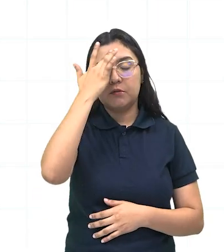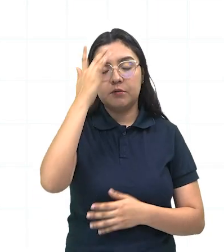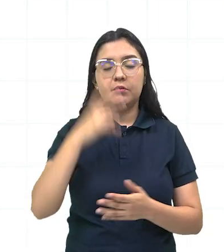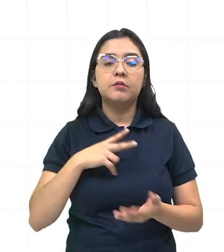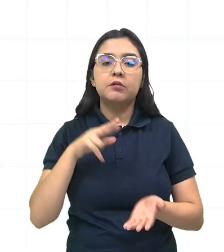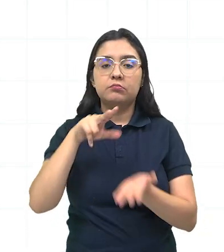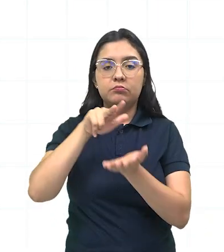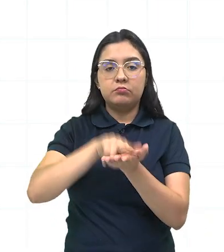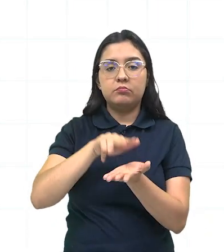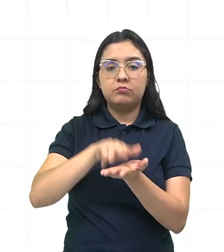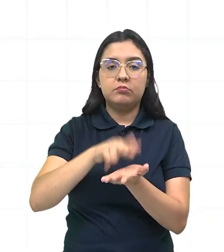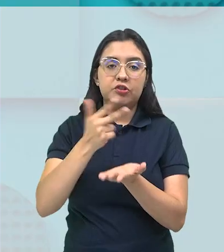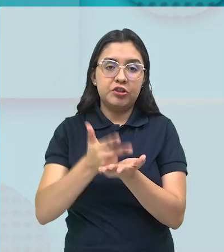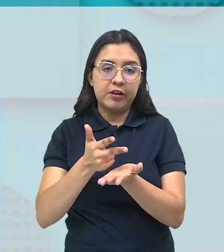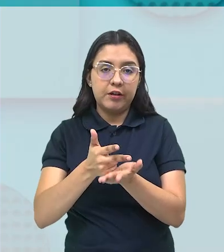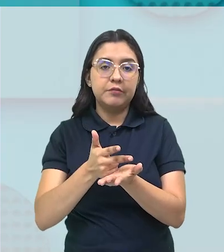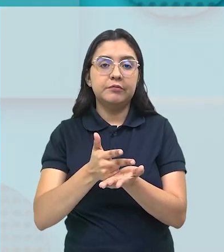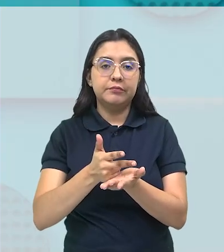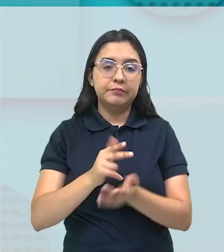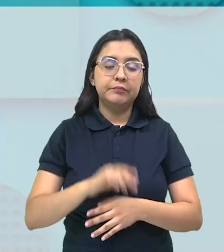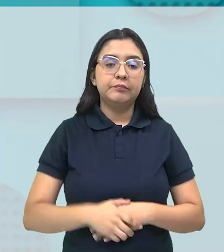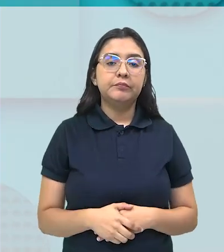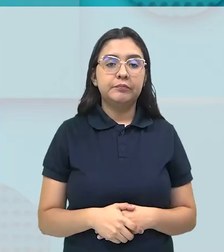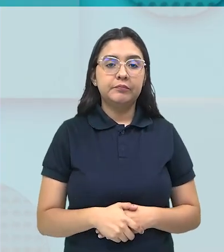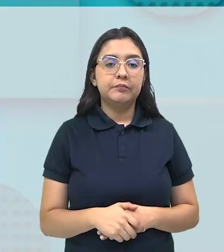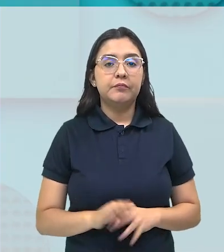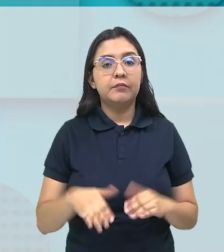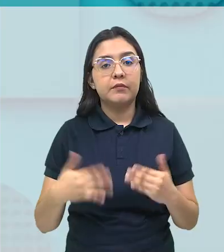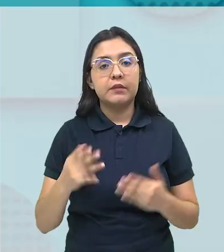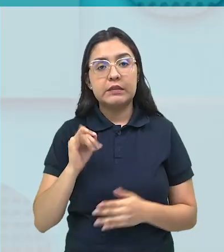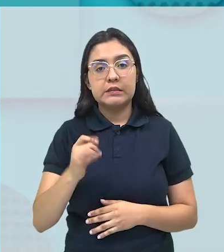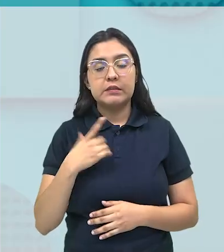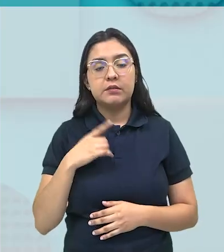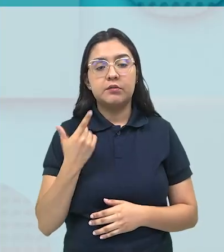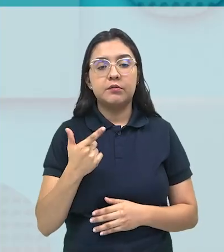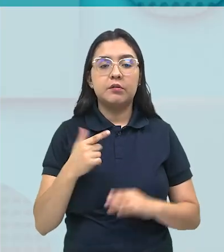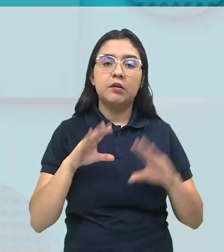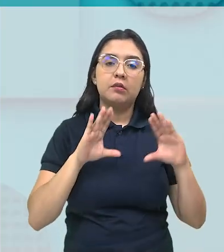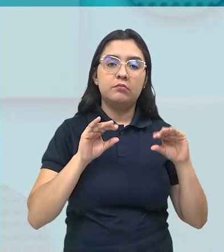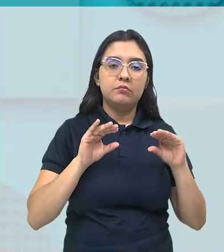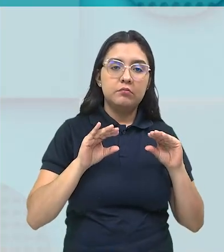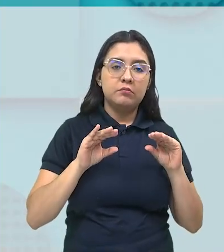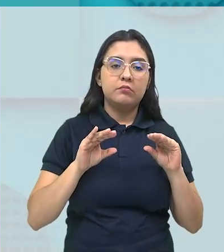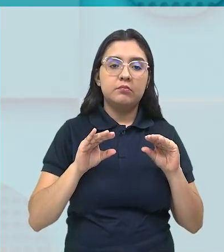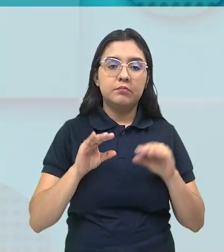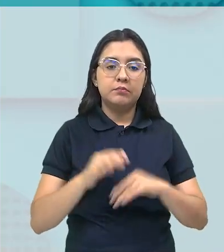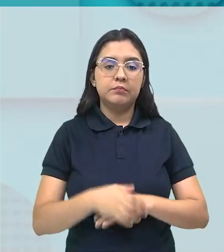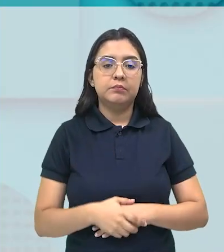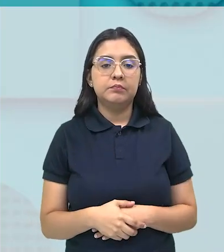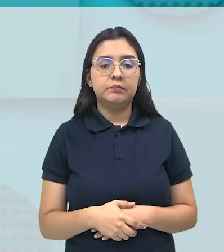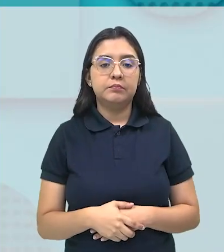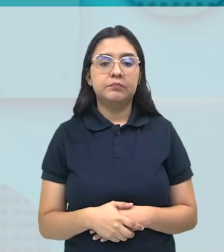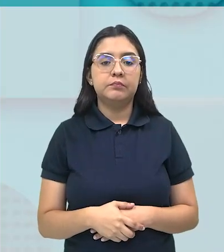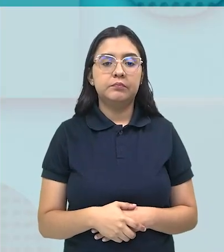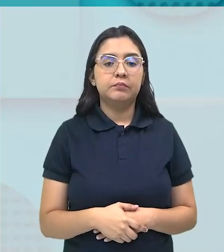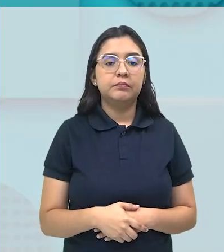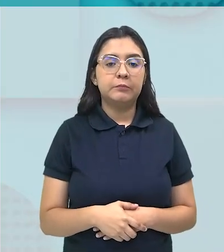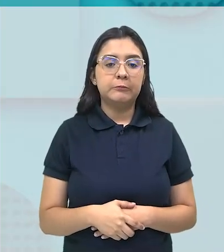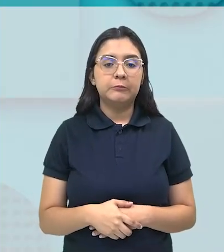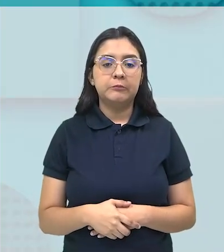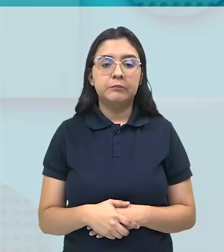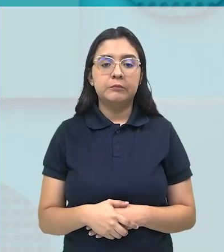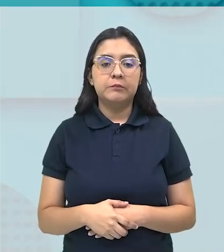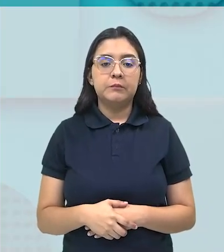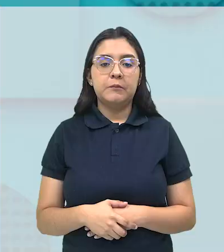virar a pessoa, né, deixá-la de lado, deitada de lado. Se não tiver um travesseiro para colocar na cabeça,